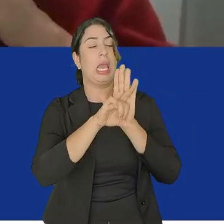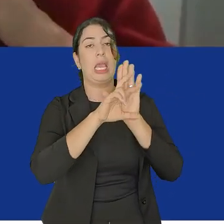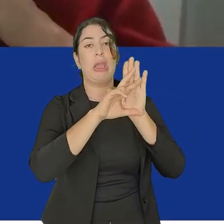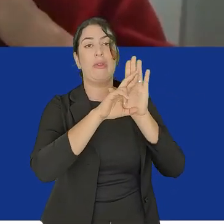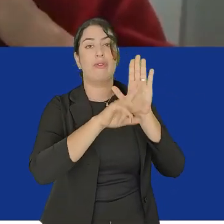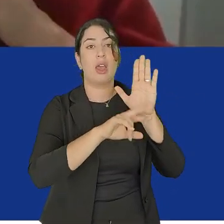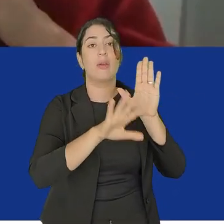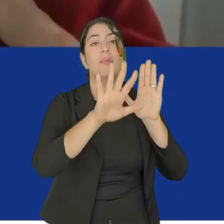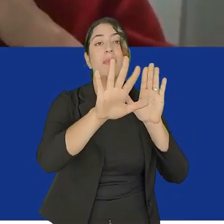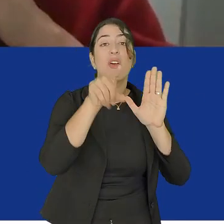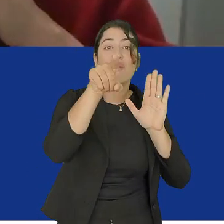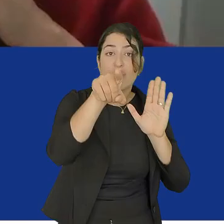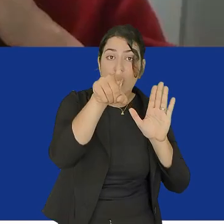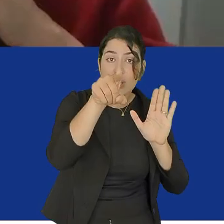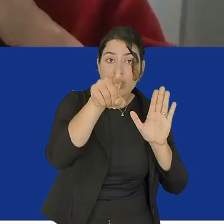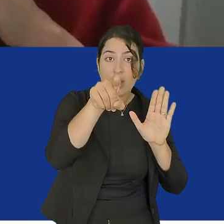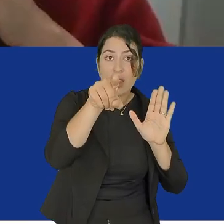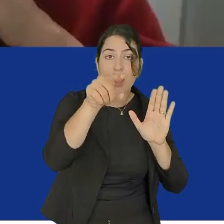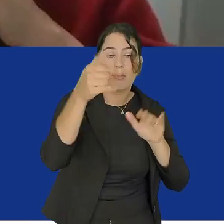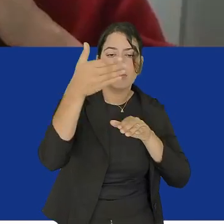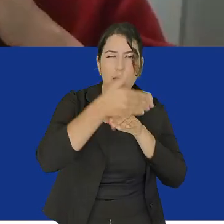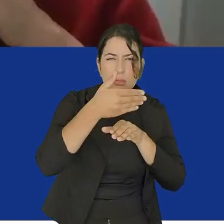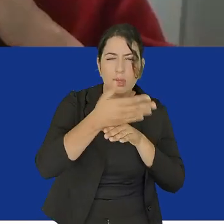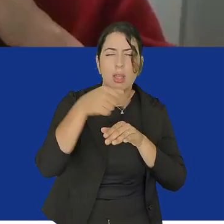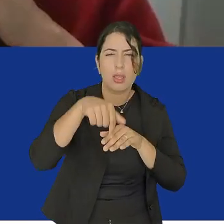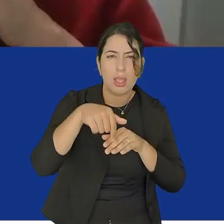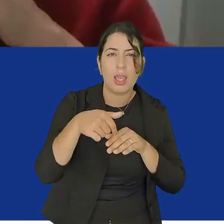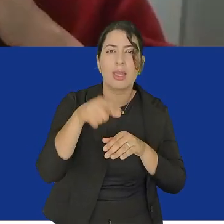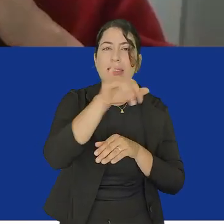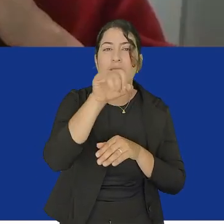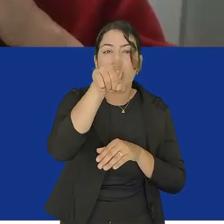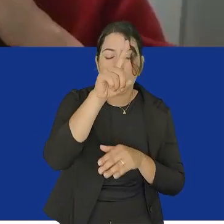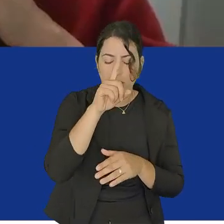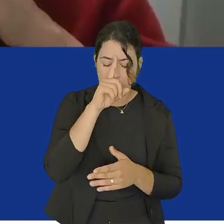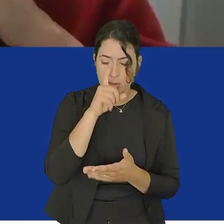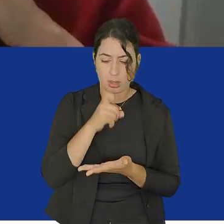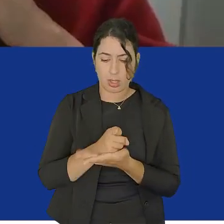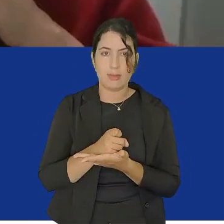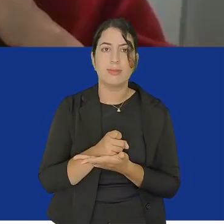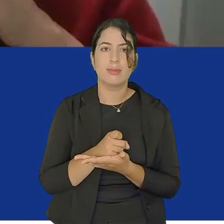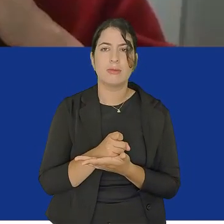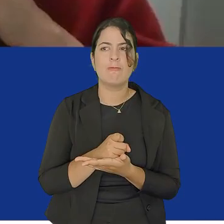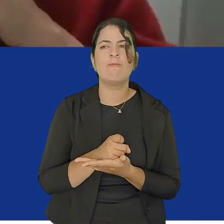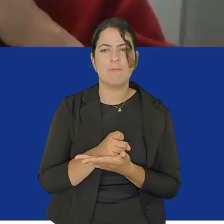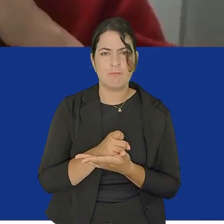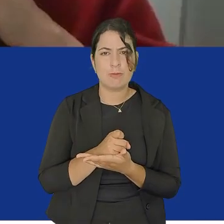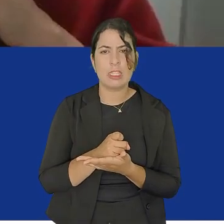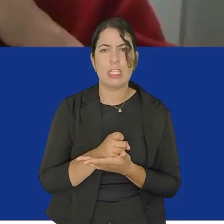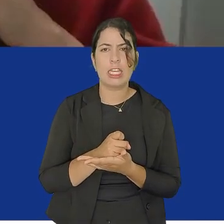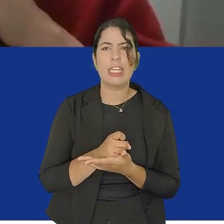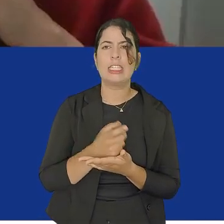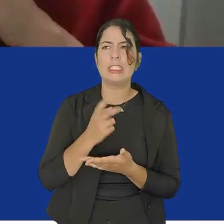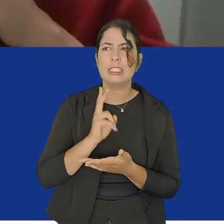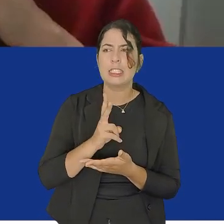se você que está aí nos assistindo e participando aqui conosco não fizer uma escolha intencional todas as